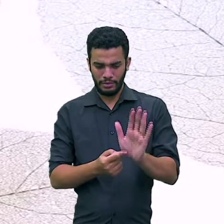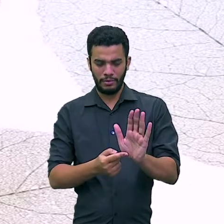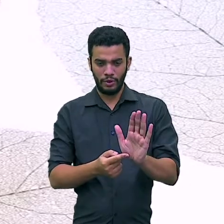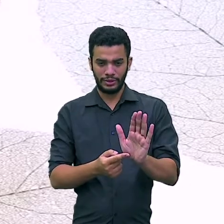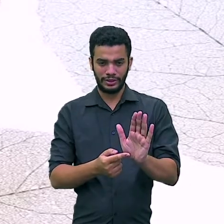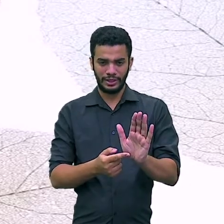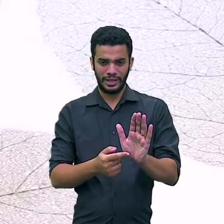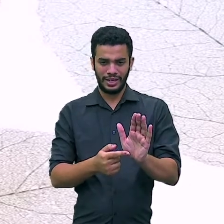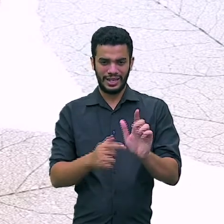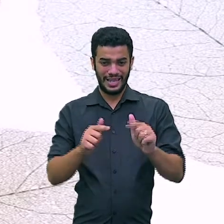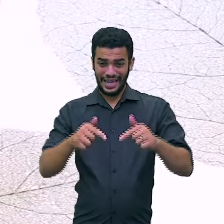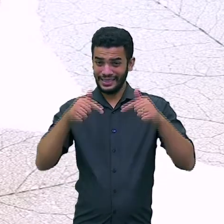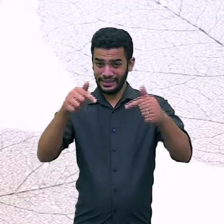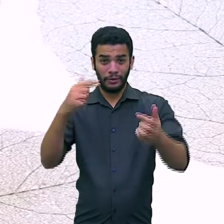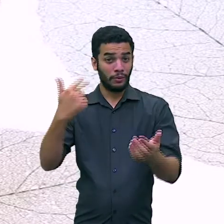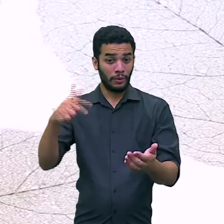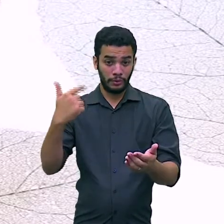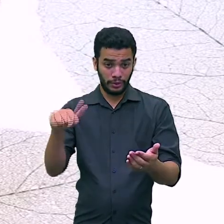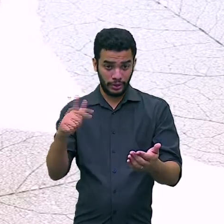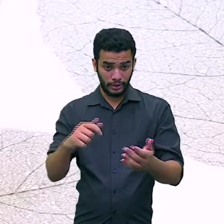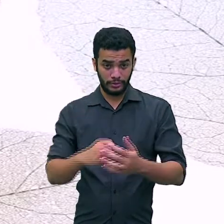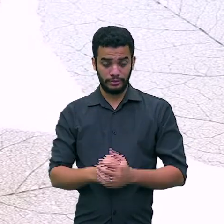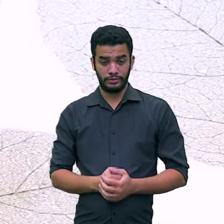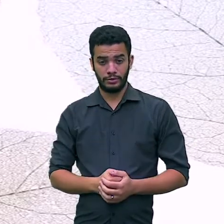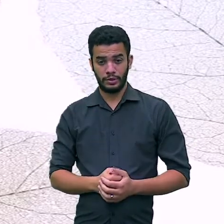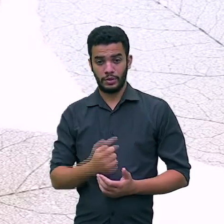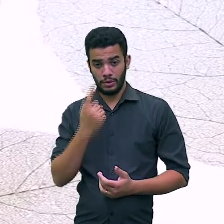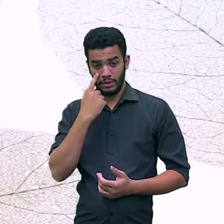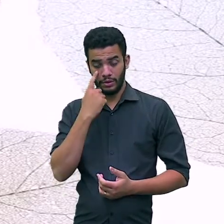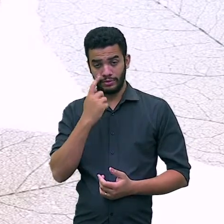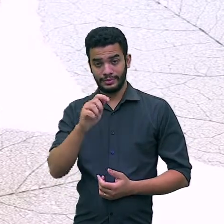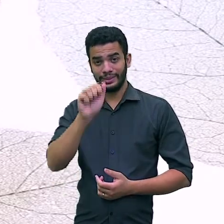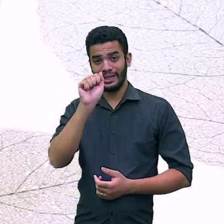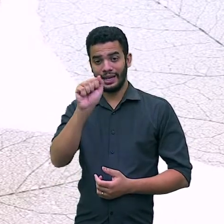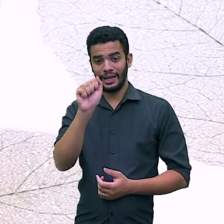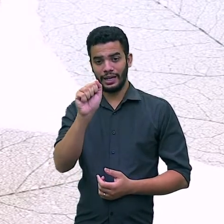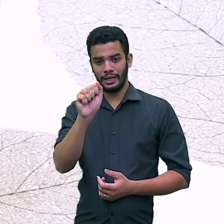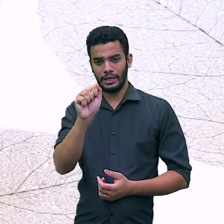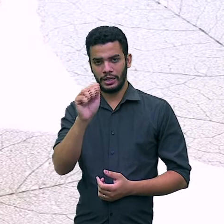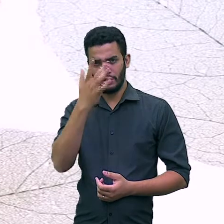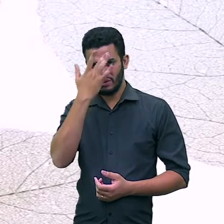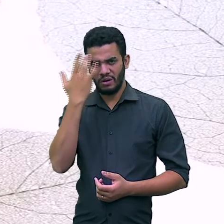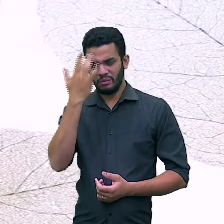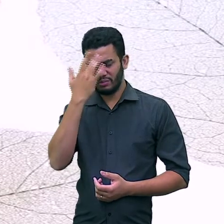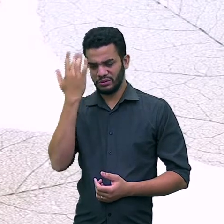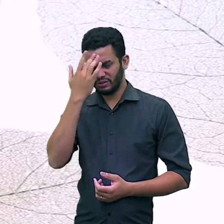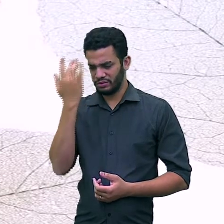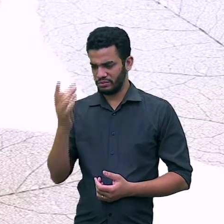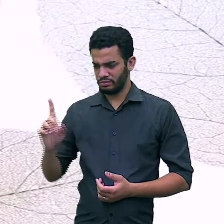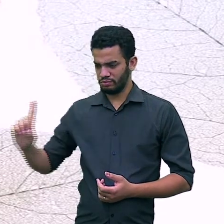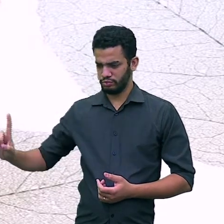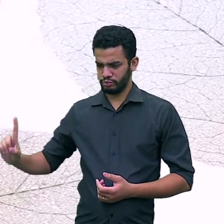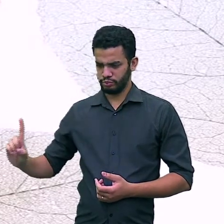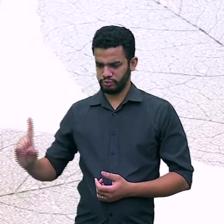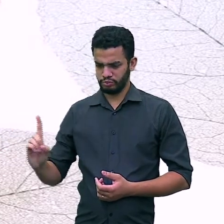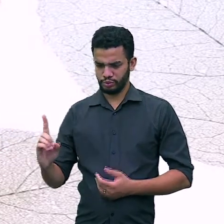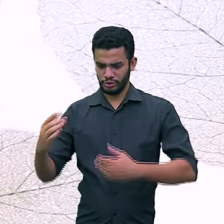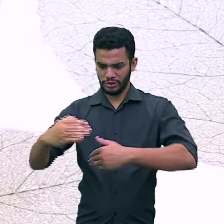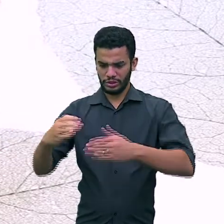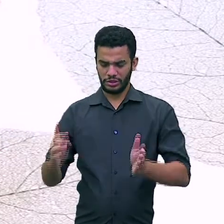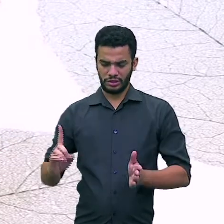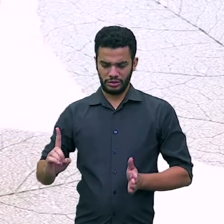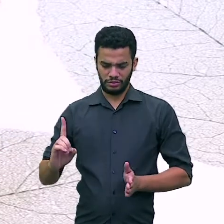ação. Eu, um desconhecido, entrou carregando uma caixa grande.